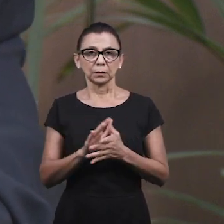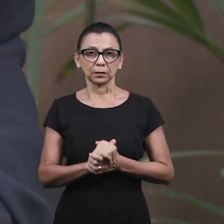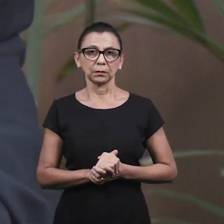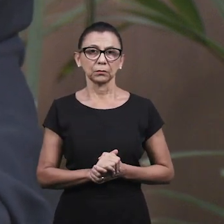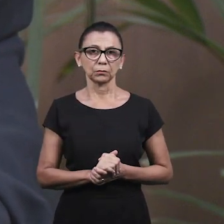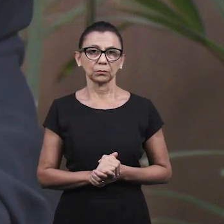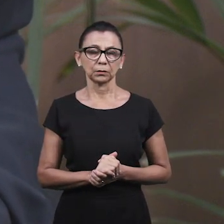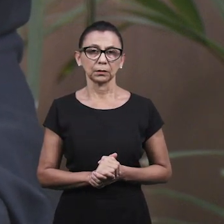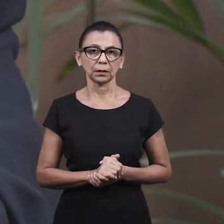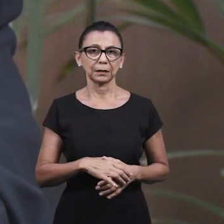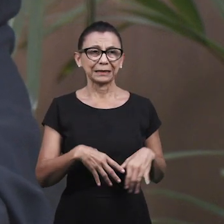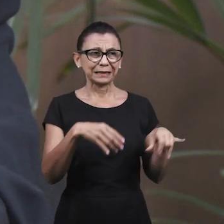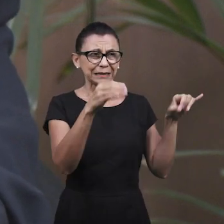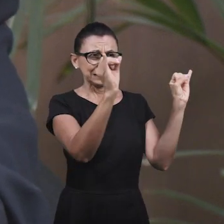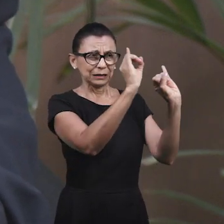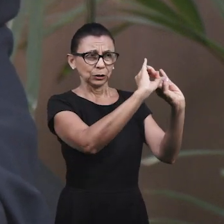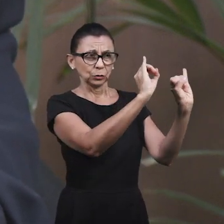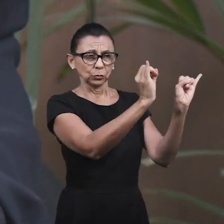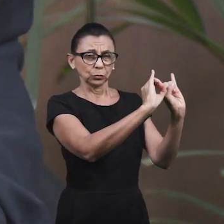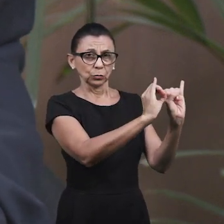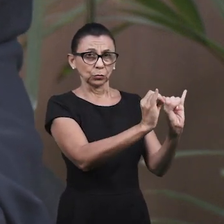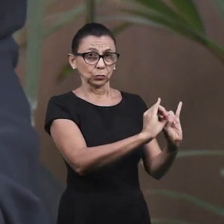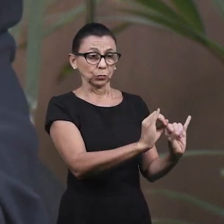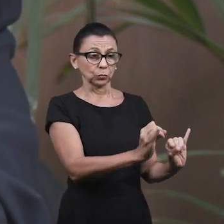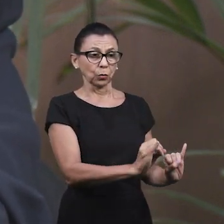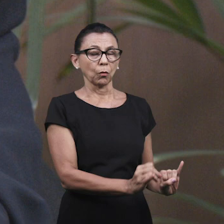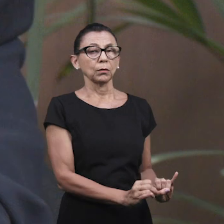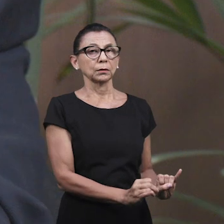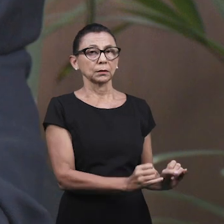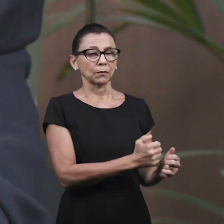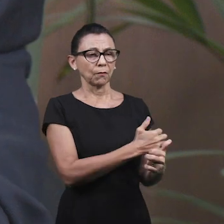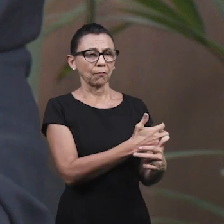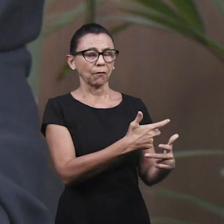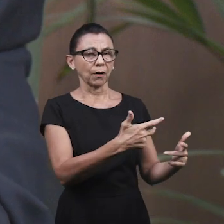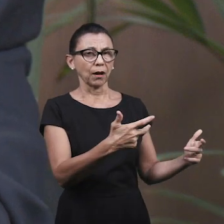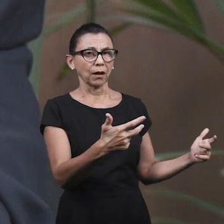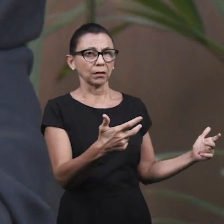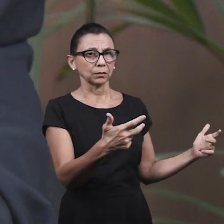idólatra, extremamente idólatra, os deuses pagãos.